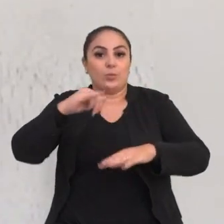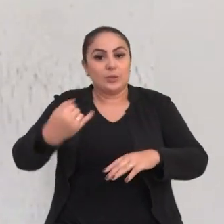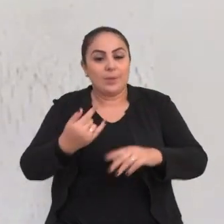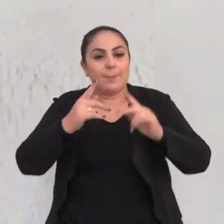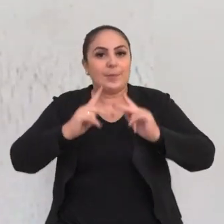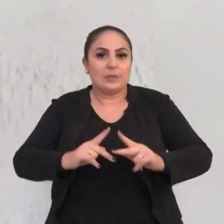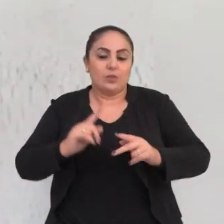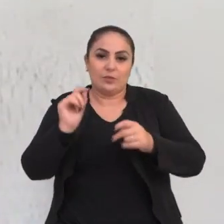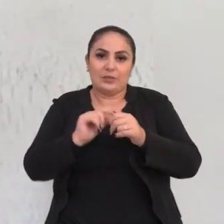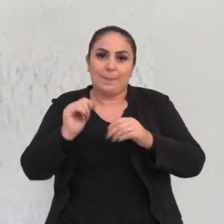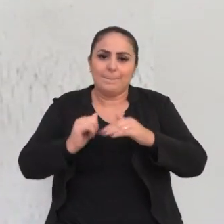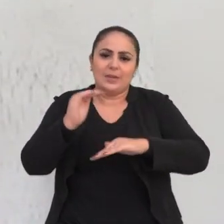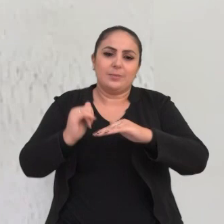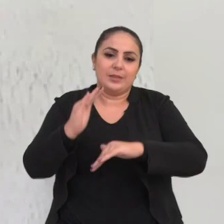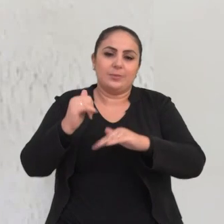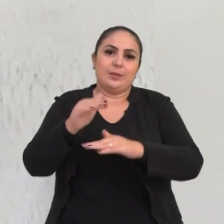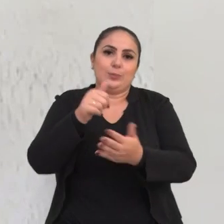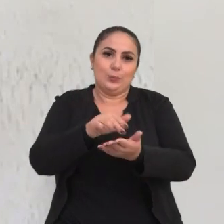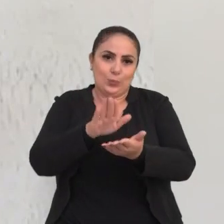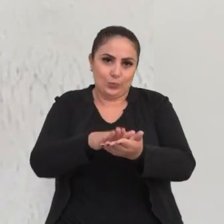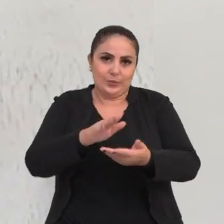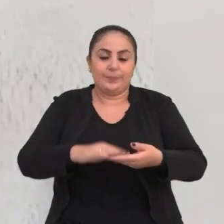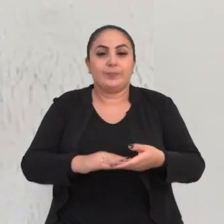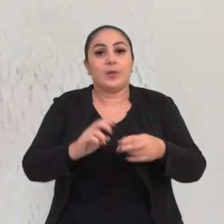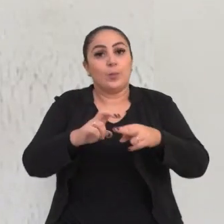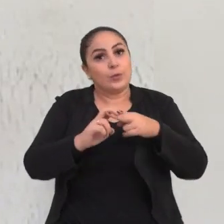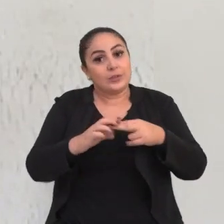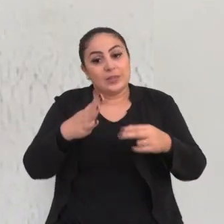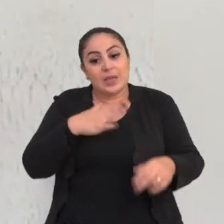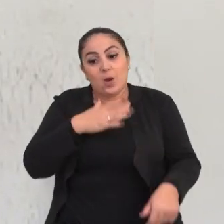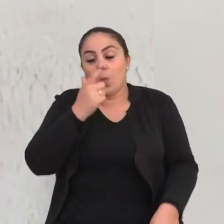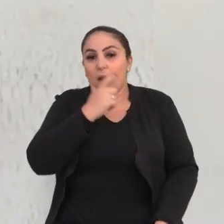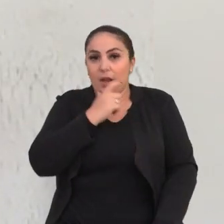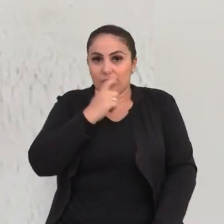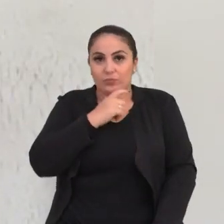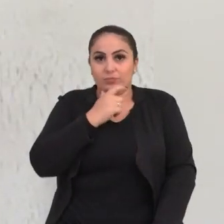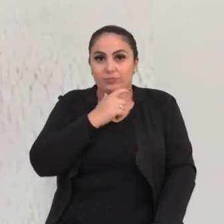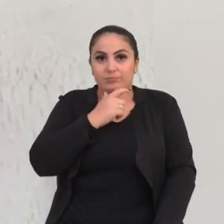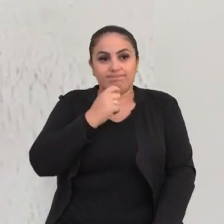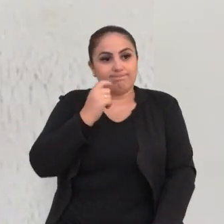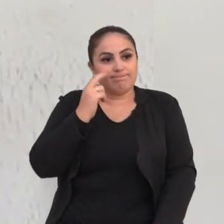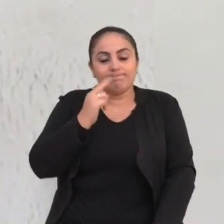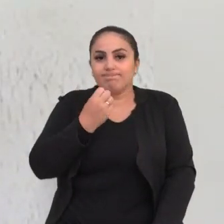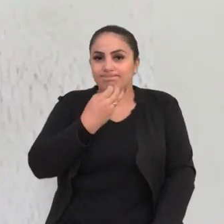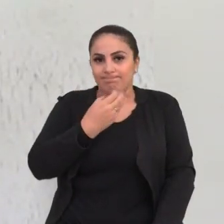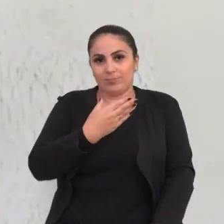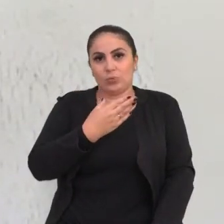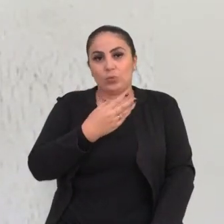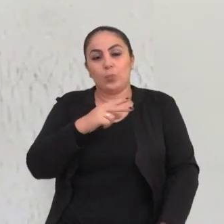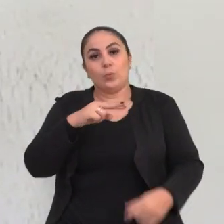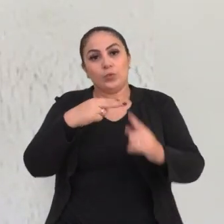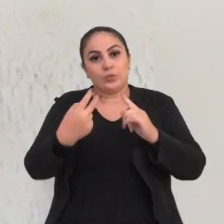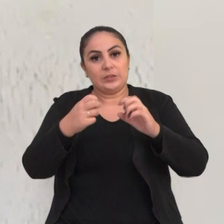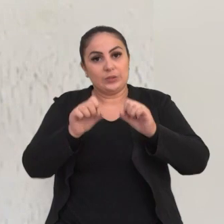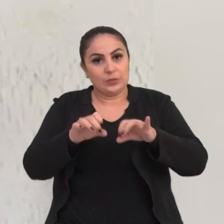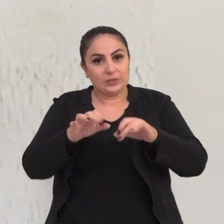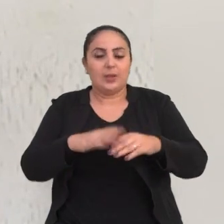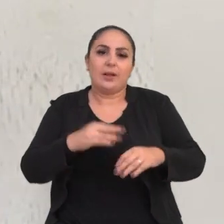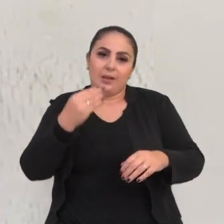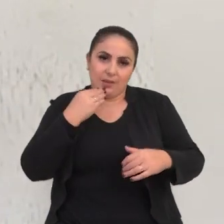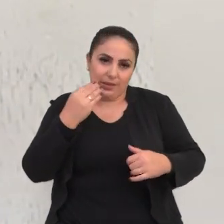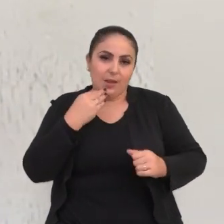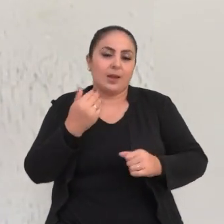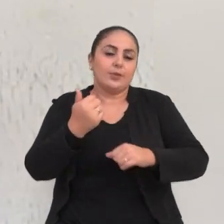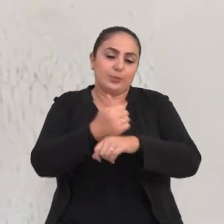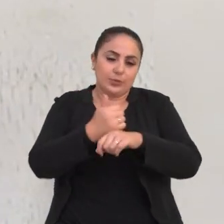para que as pessoas cometam mais e mais infrações. Então, sinceramente, não vejo com bons olhos do ponto de vista da educação.